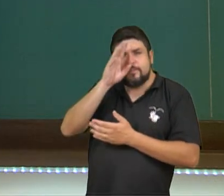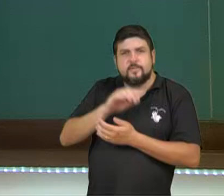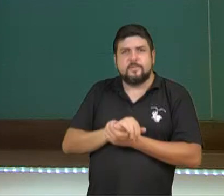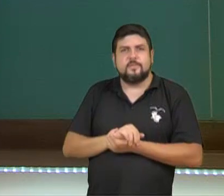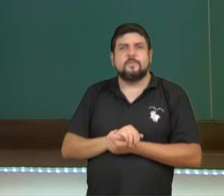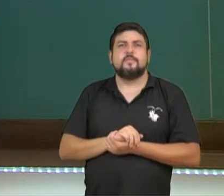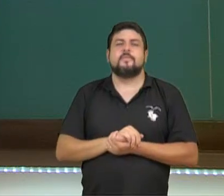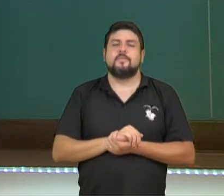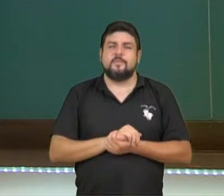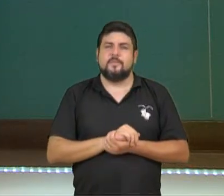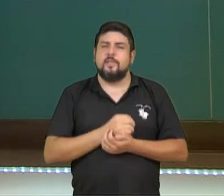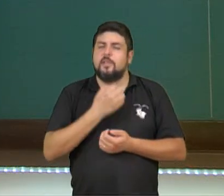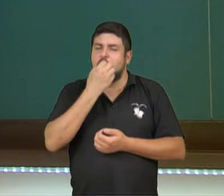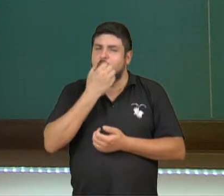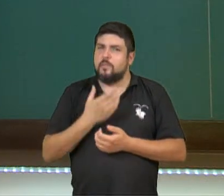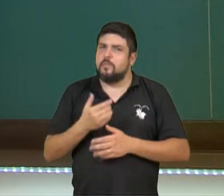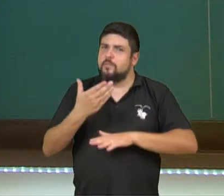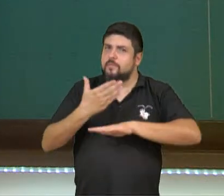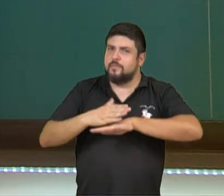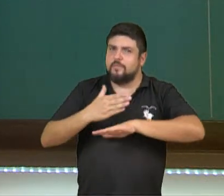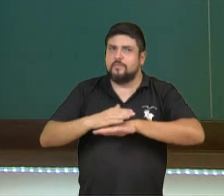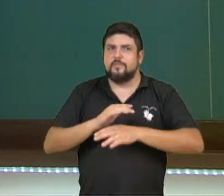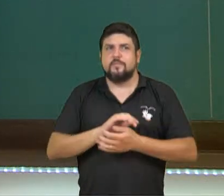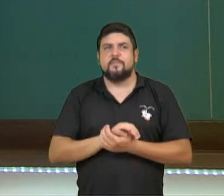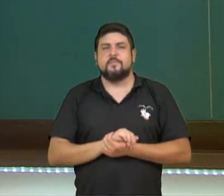aí, ó, uma boa tarefa para você fazer.